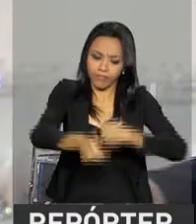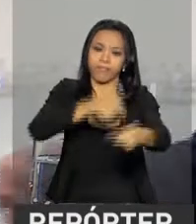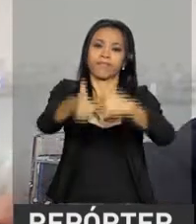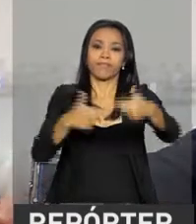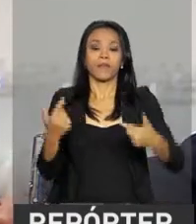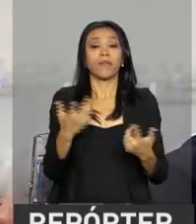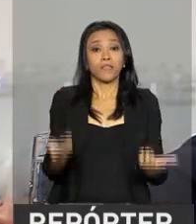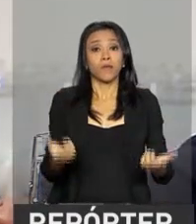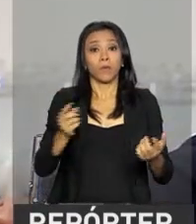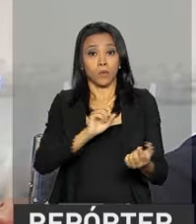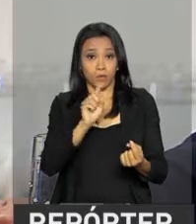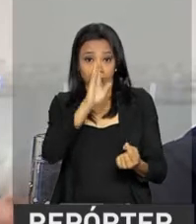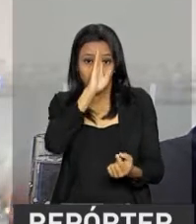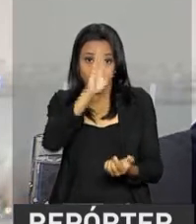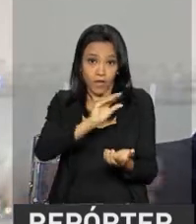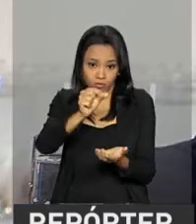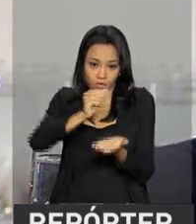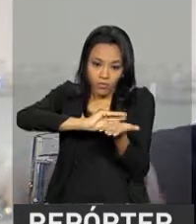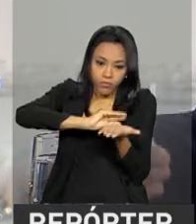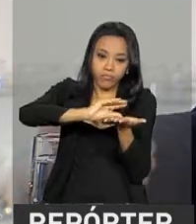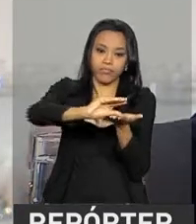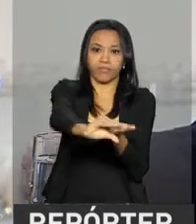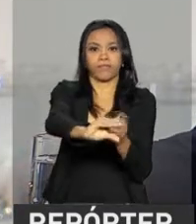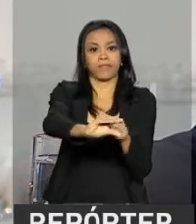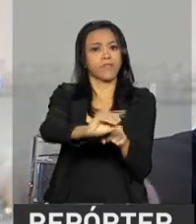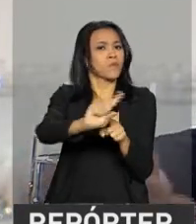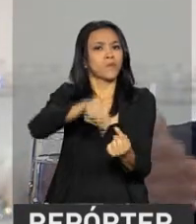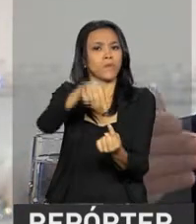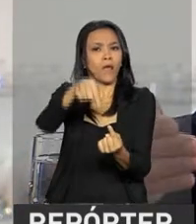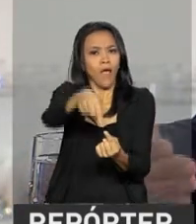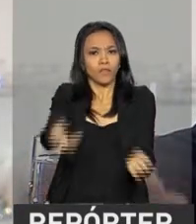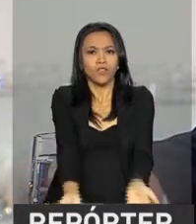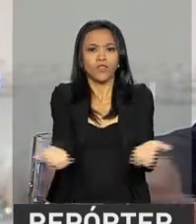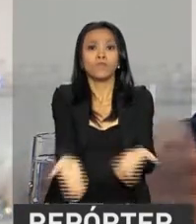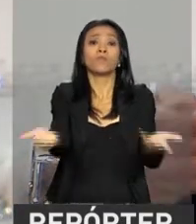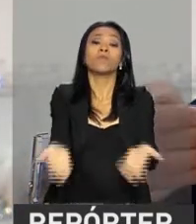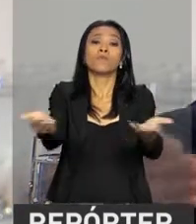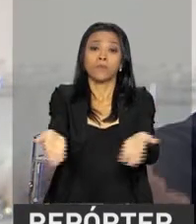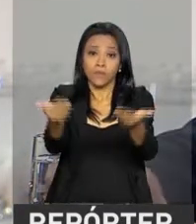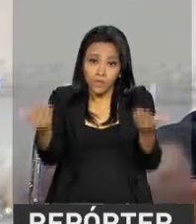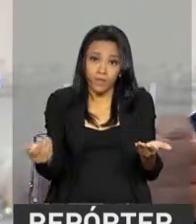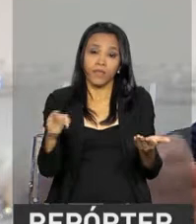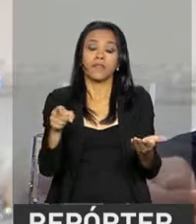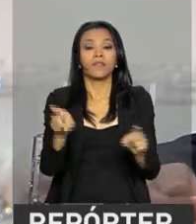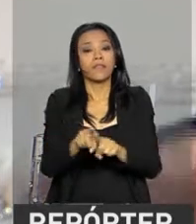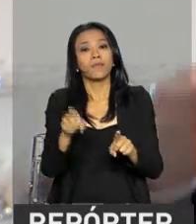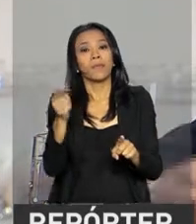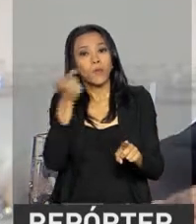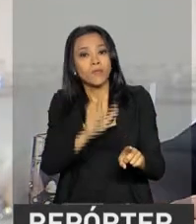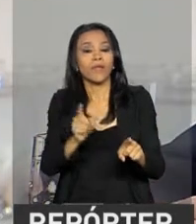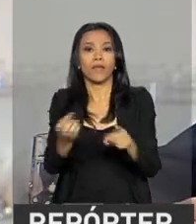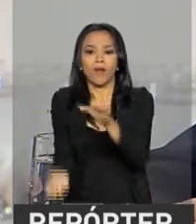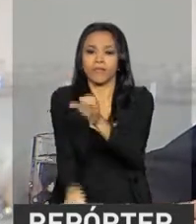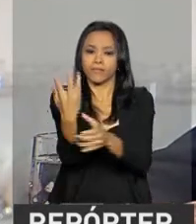é o investimento. É um investimento que estimula a produção, que cria as condições para você